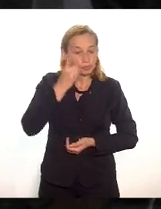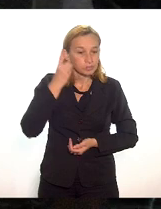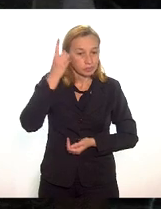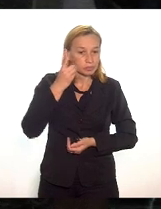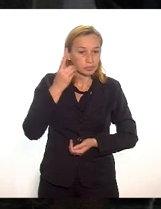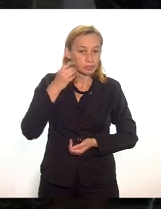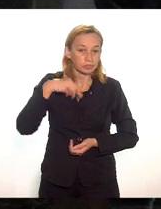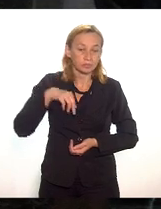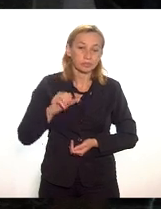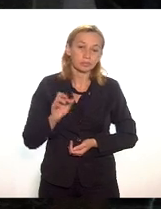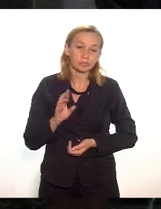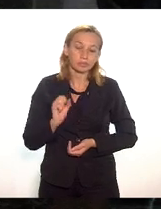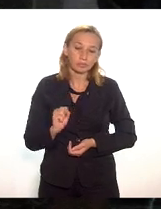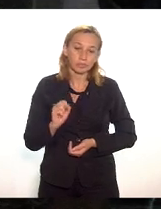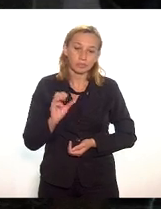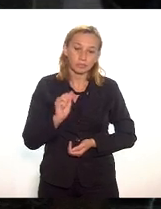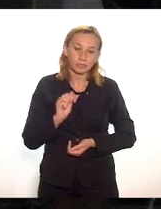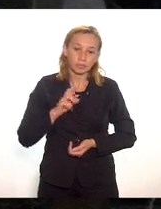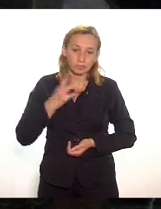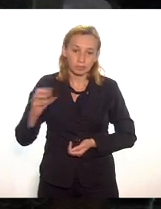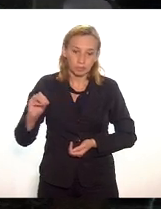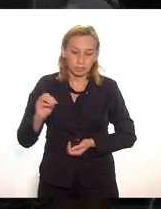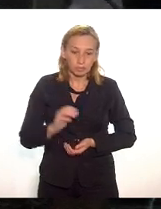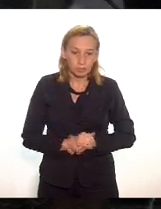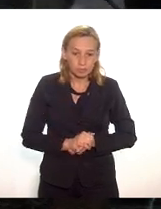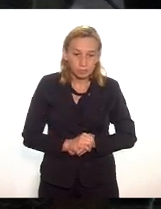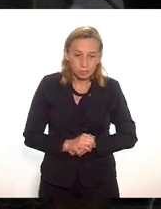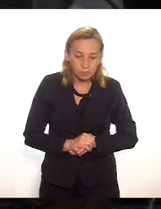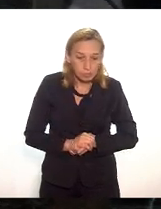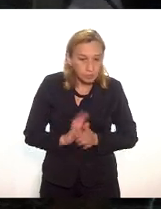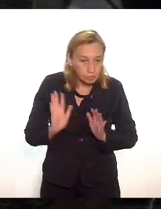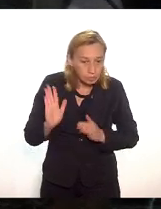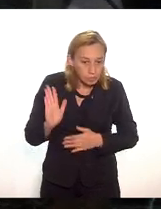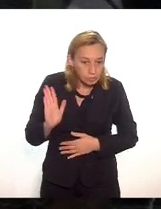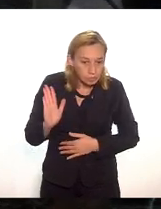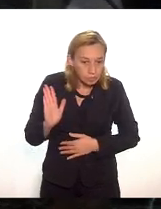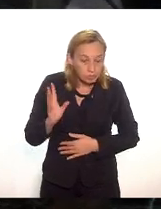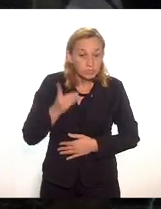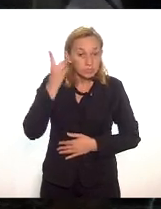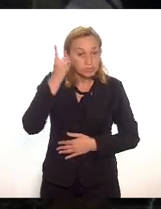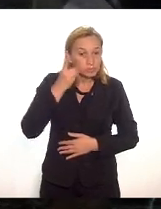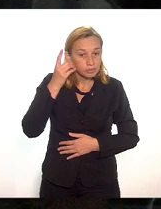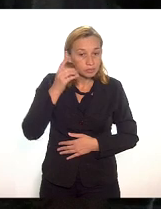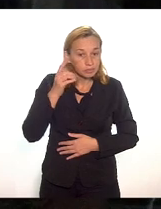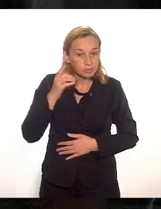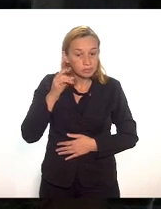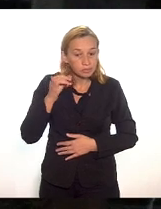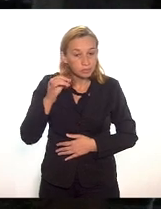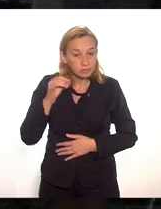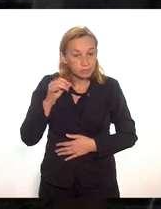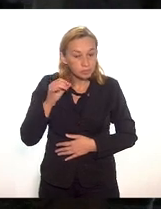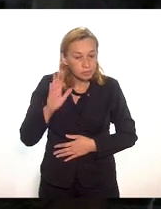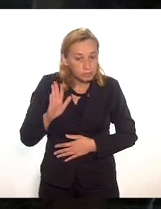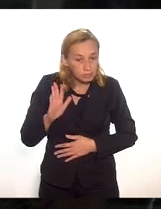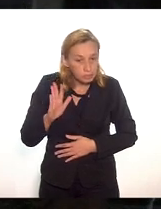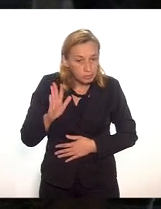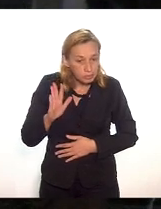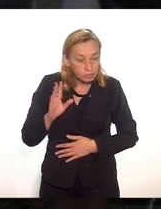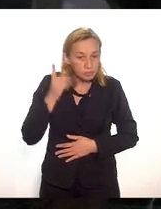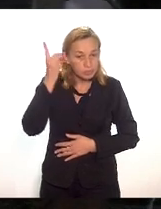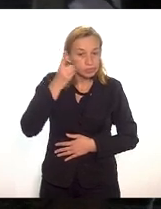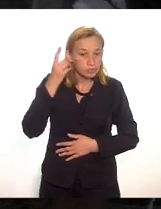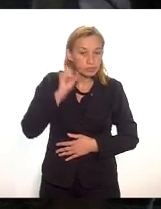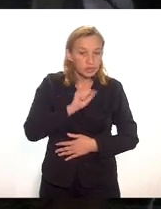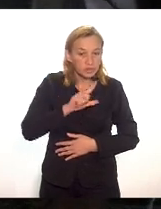Deputado Marcos Abraão. Questão de ordem, senhor presidente. Não, não, não, deputado Schmidt. Afinal, eu concedo. Deputado